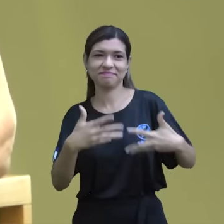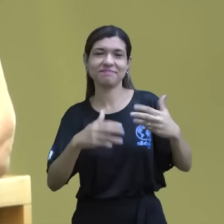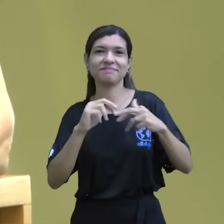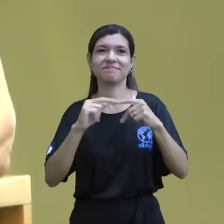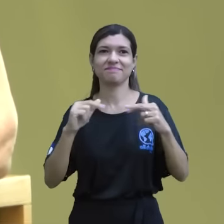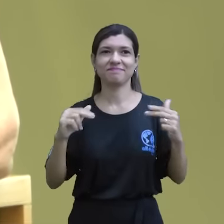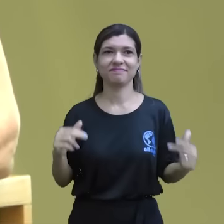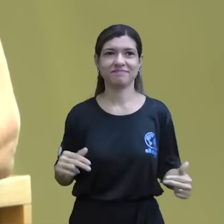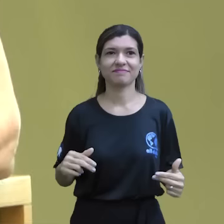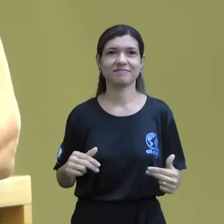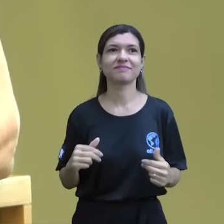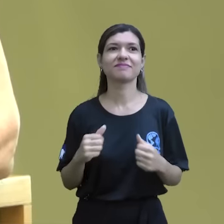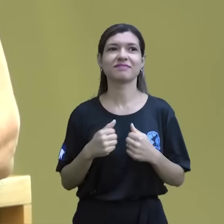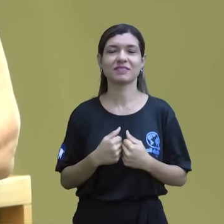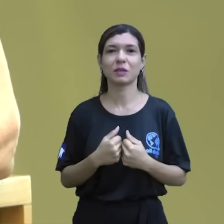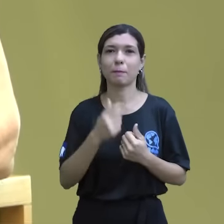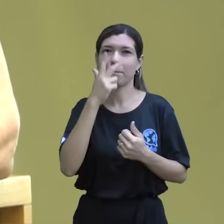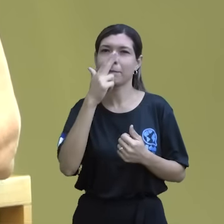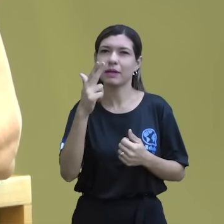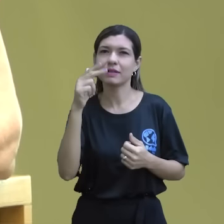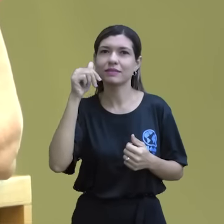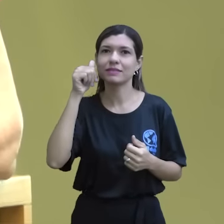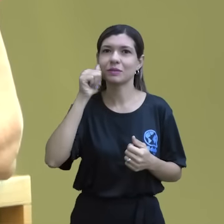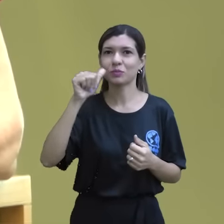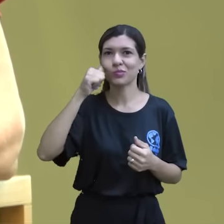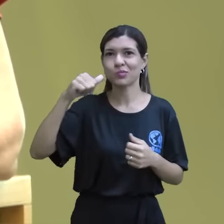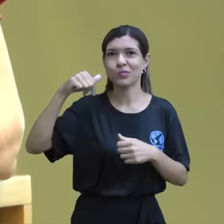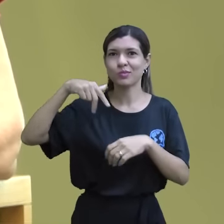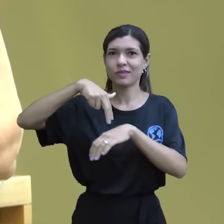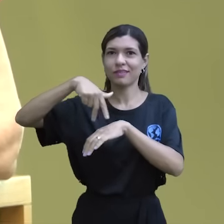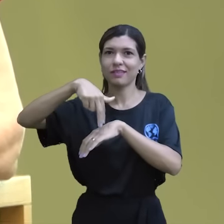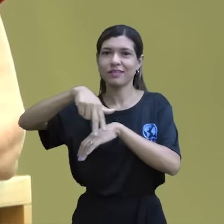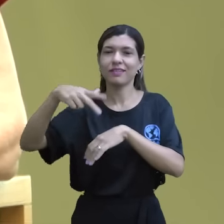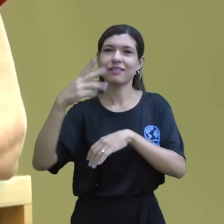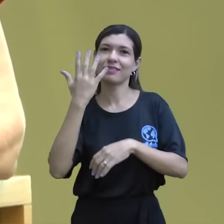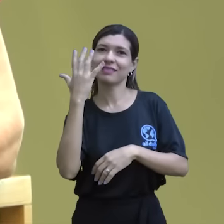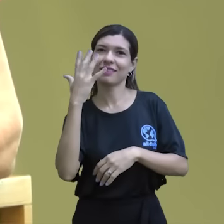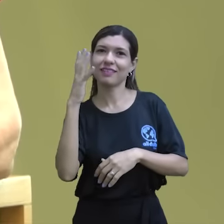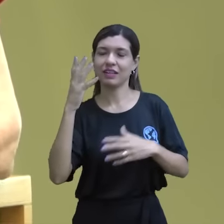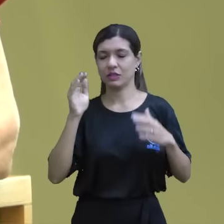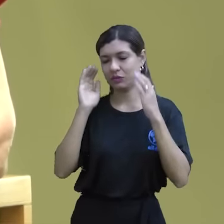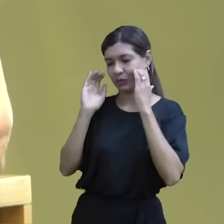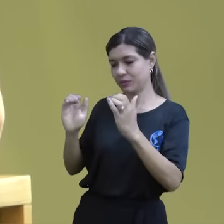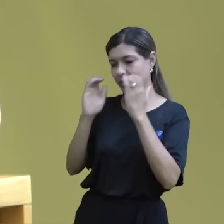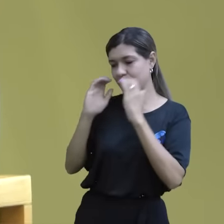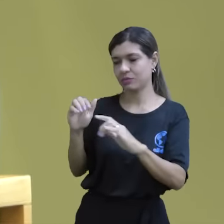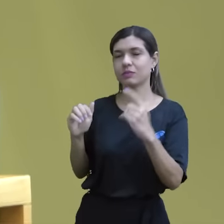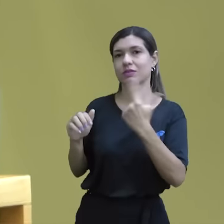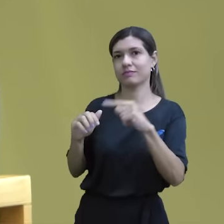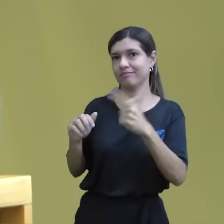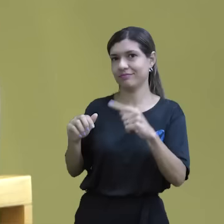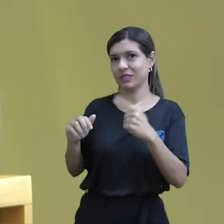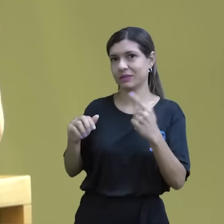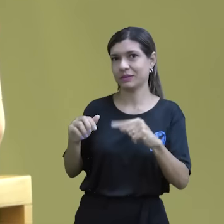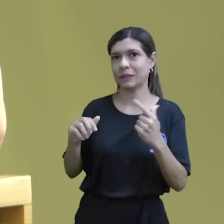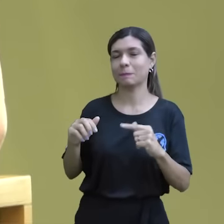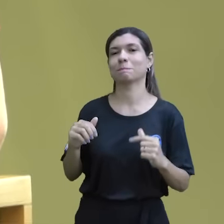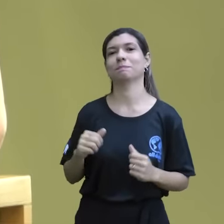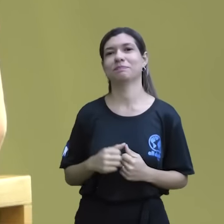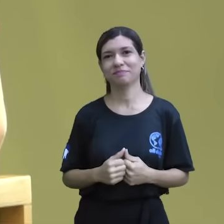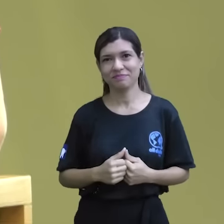que é o Dentes Negros e Cabelos Azuis, que é de 18, e que é o